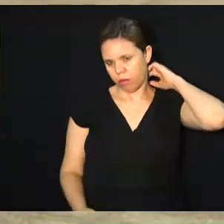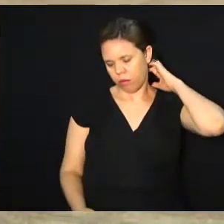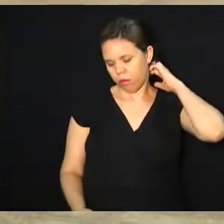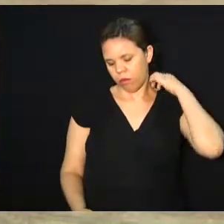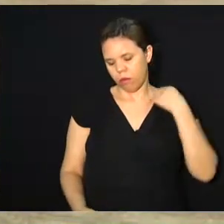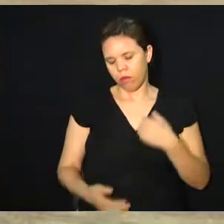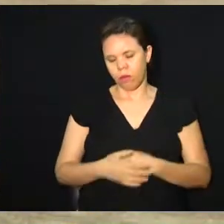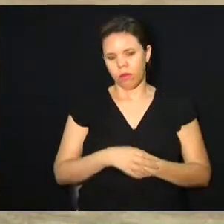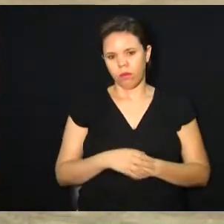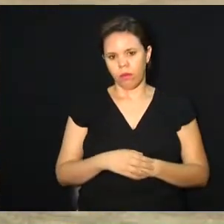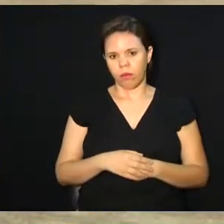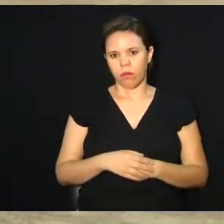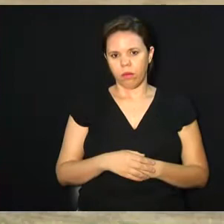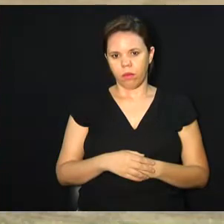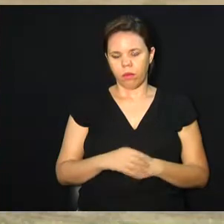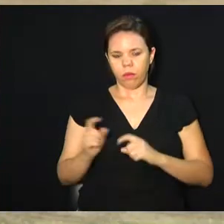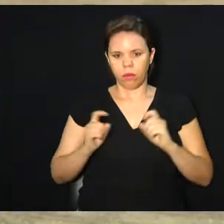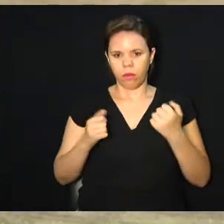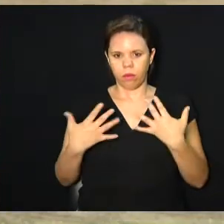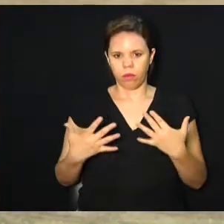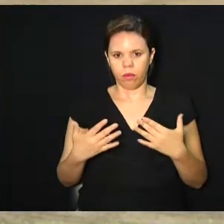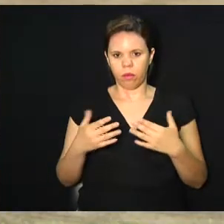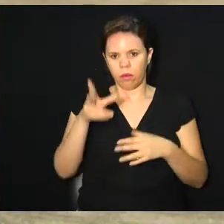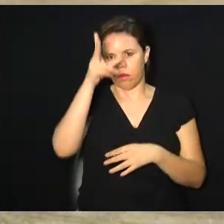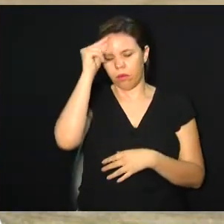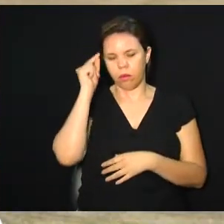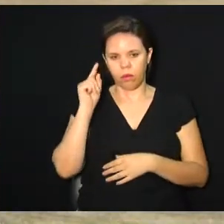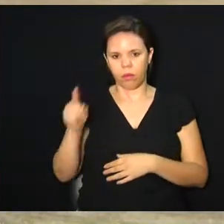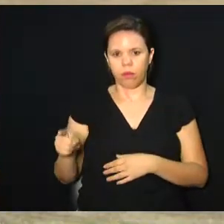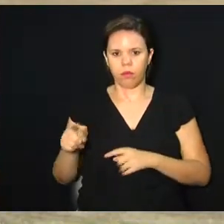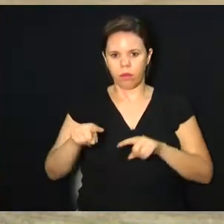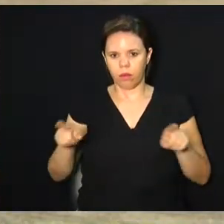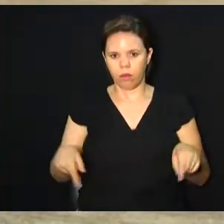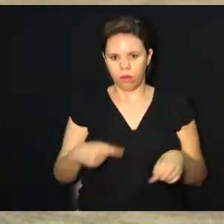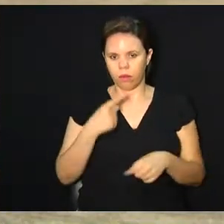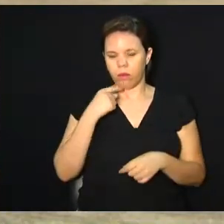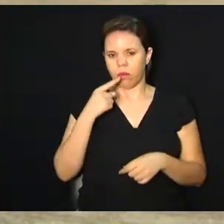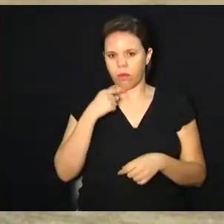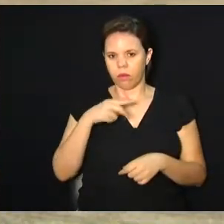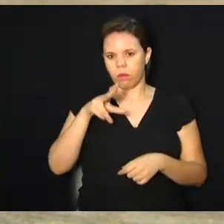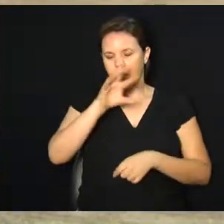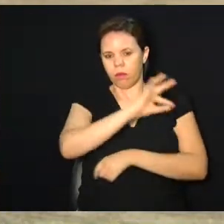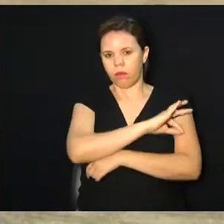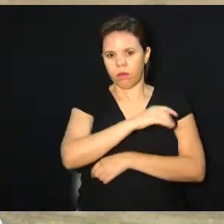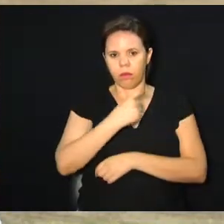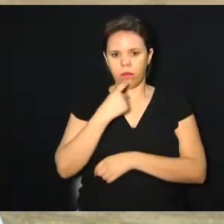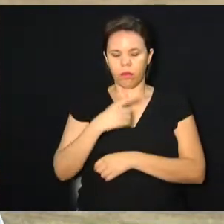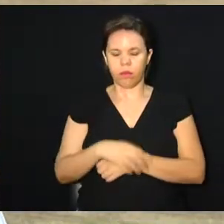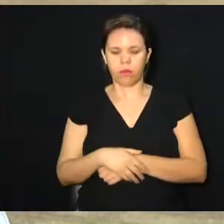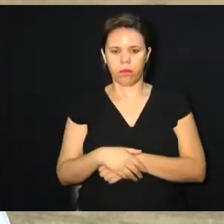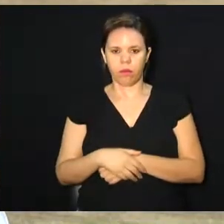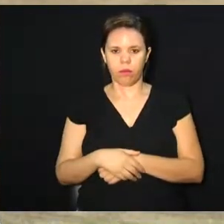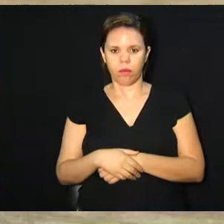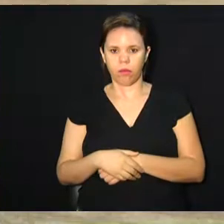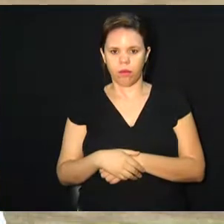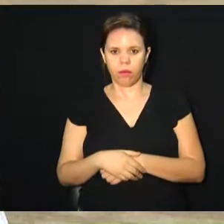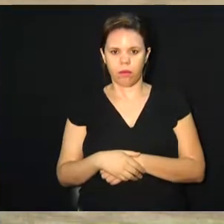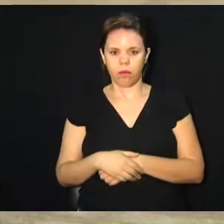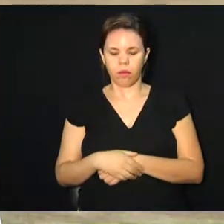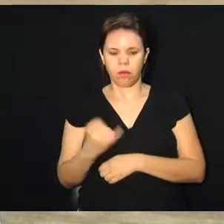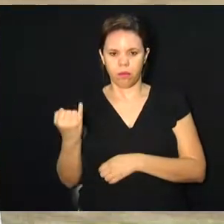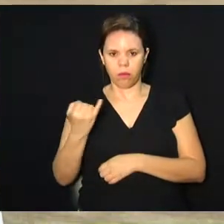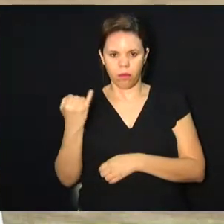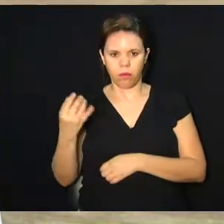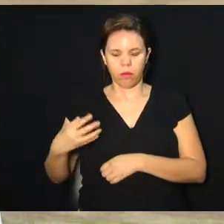agora, uma audiência pública no Salão Vermelho da Prefeitura Municipal de Campinas. É muito